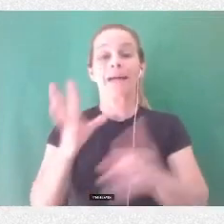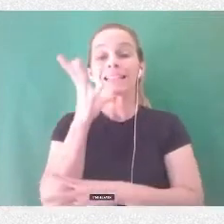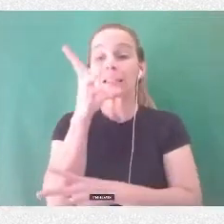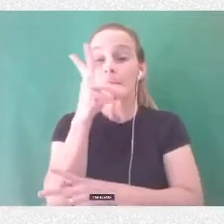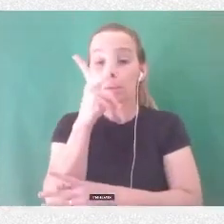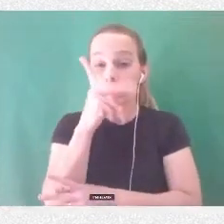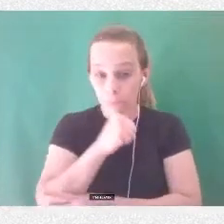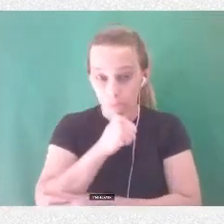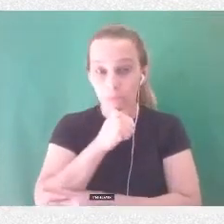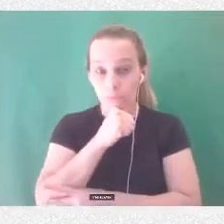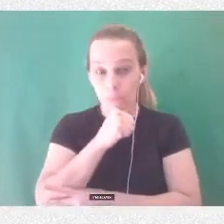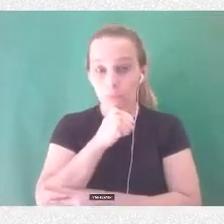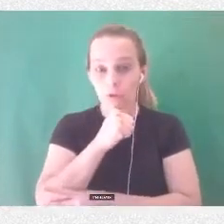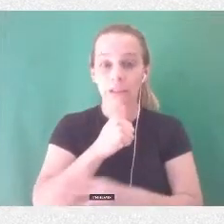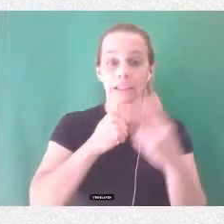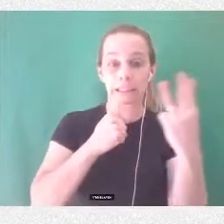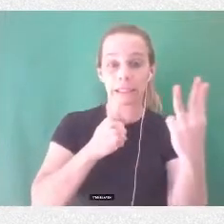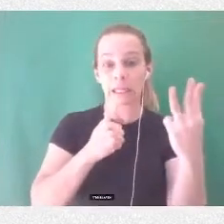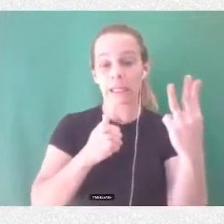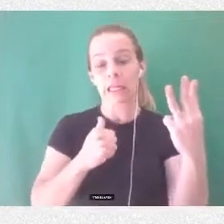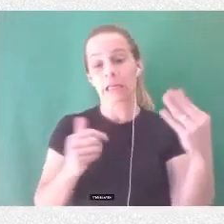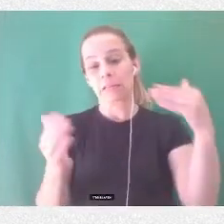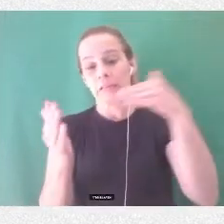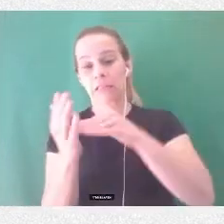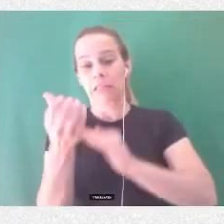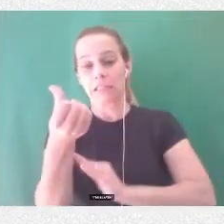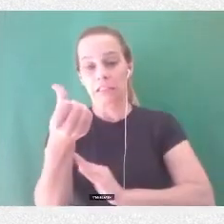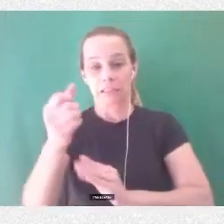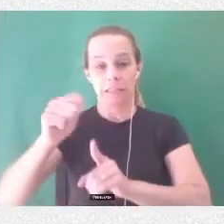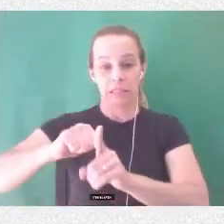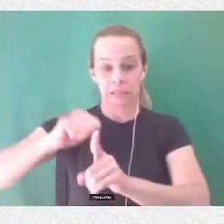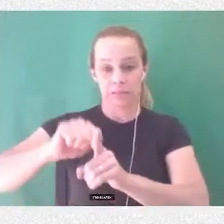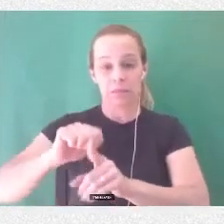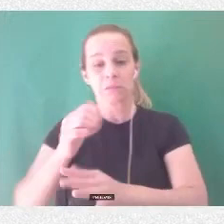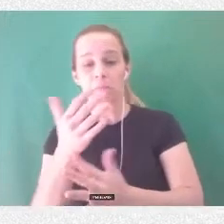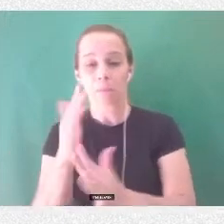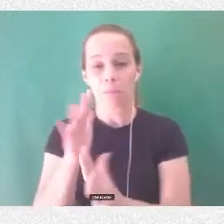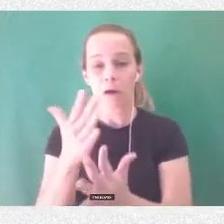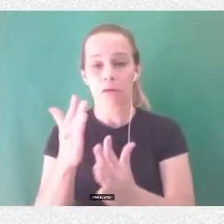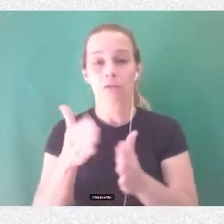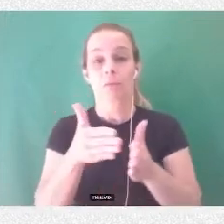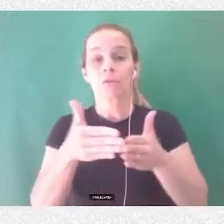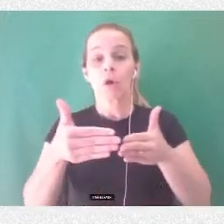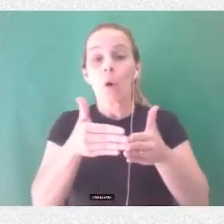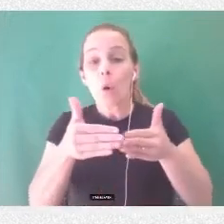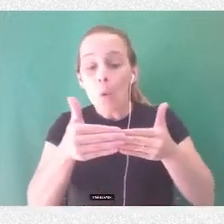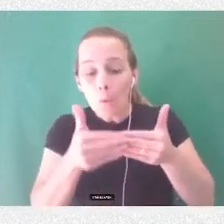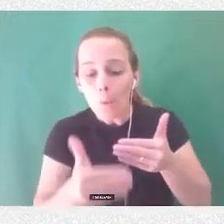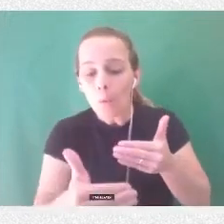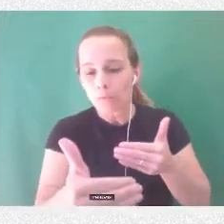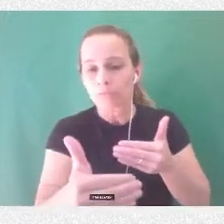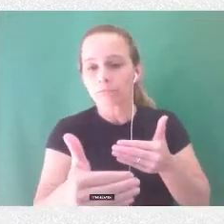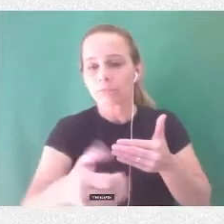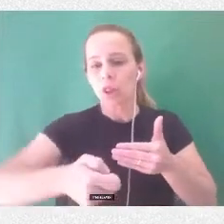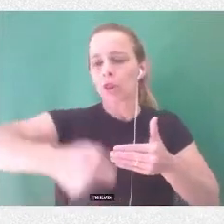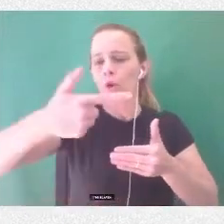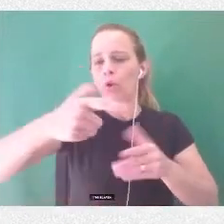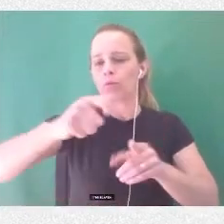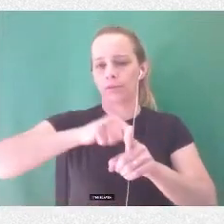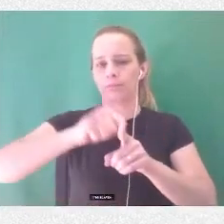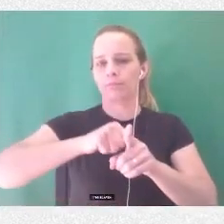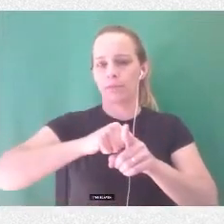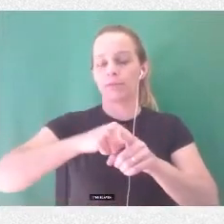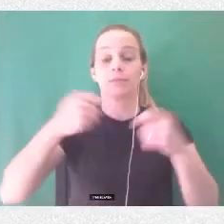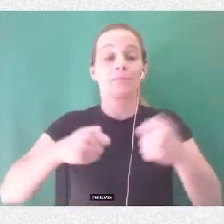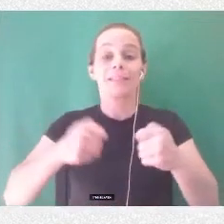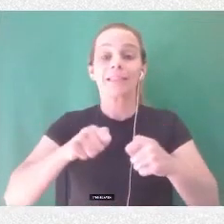desses 3 a 6 meses, mais, né, o período de segmento de 12 meses que nós teremos os participantes.